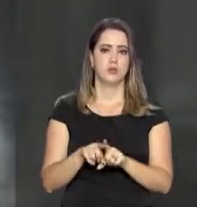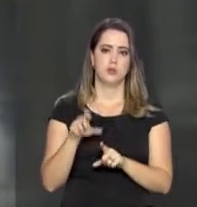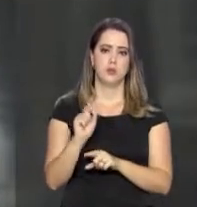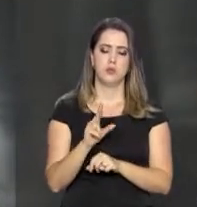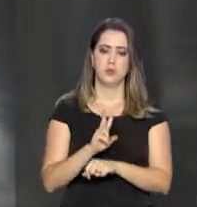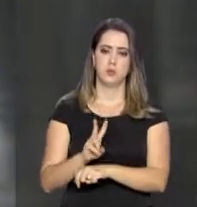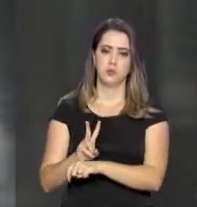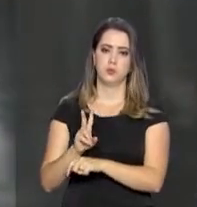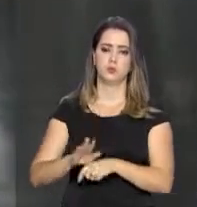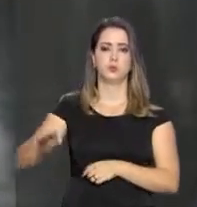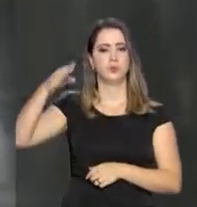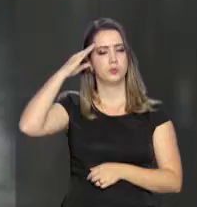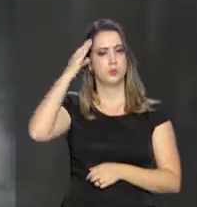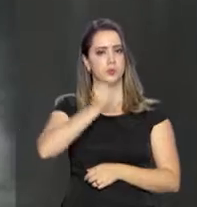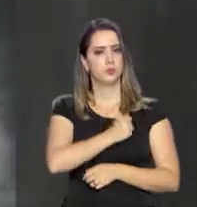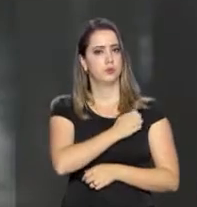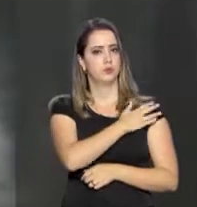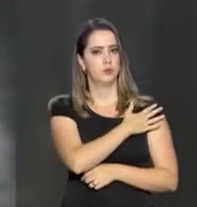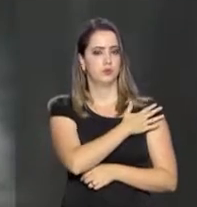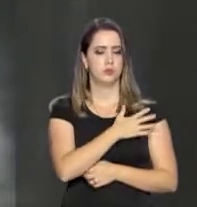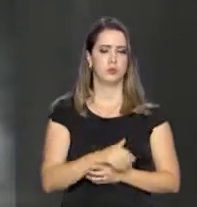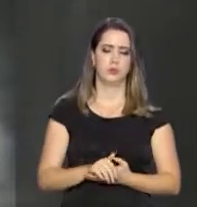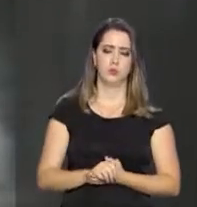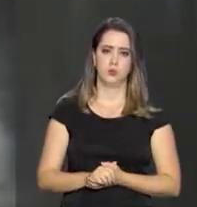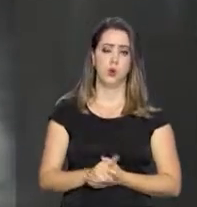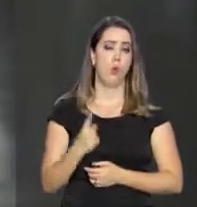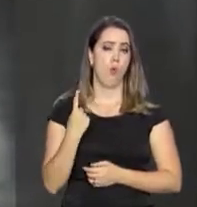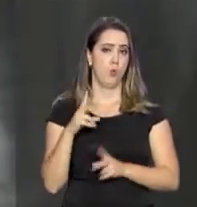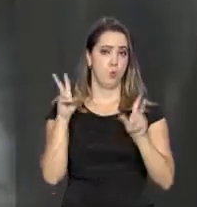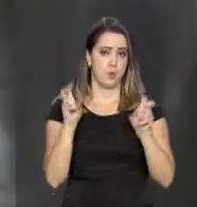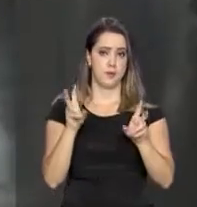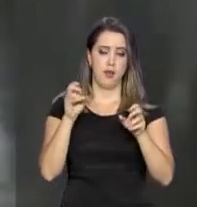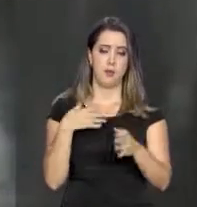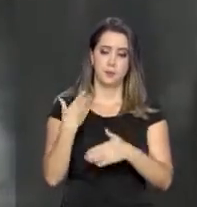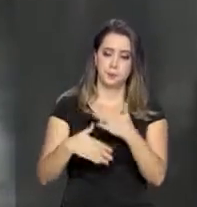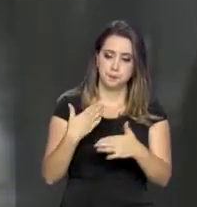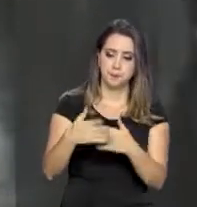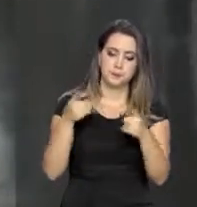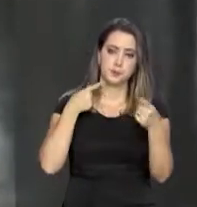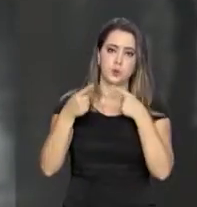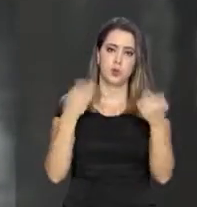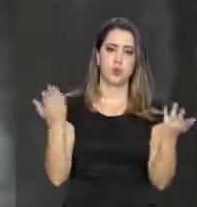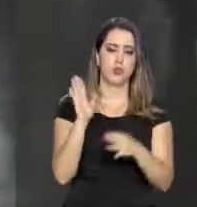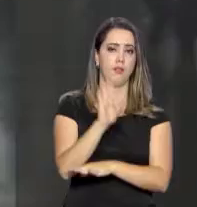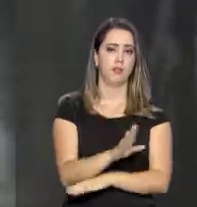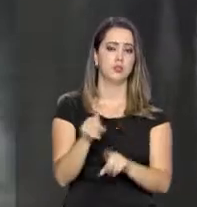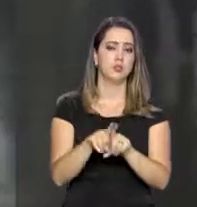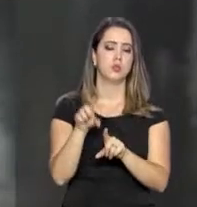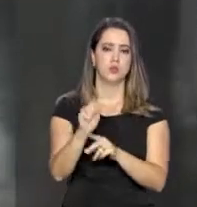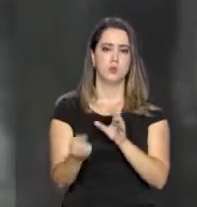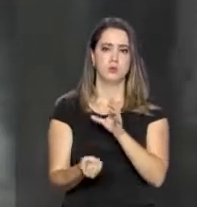da Defesa, o general Joaquim Silva Luna. Bom, Roberto, um dos temas centrais aí dos debates ao longo dessa tarde tem sido justamente a